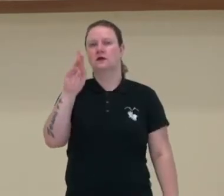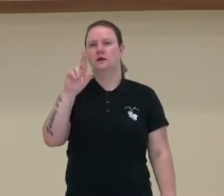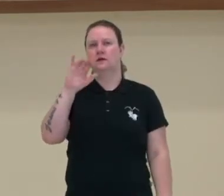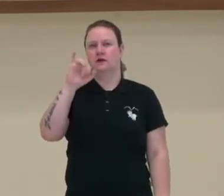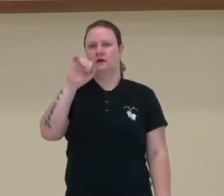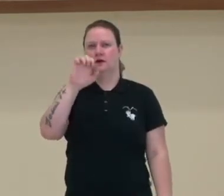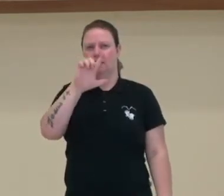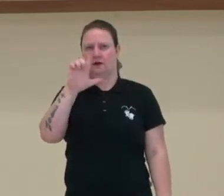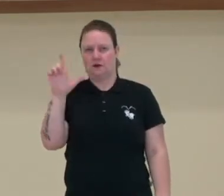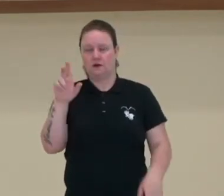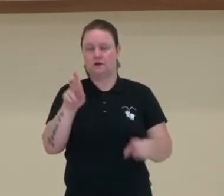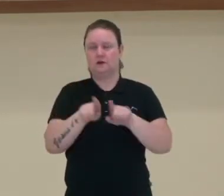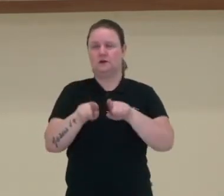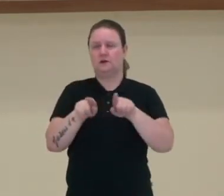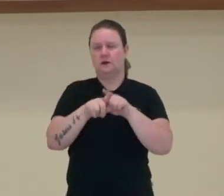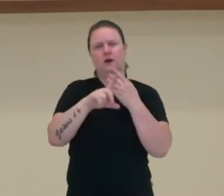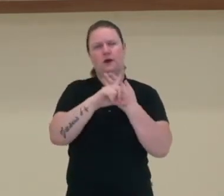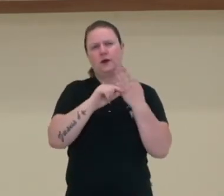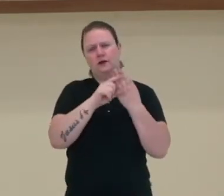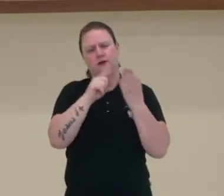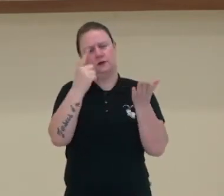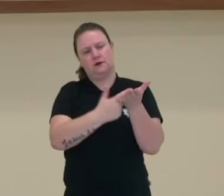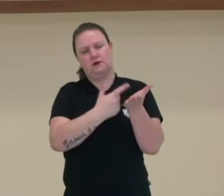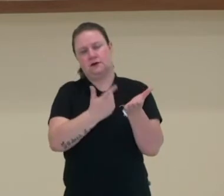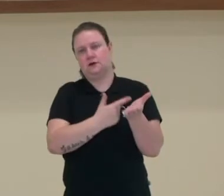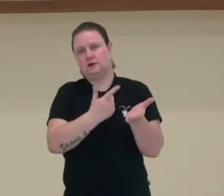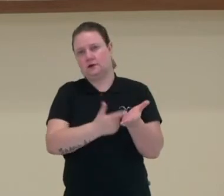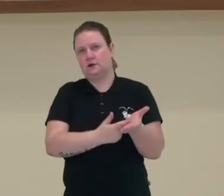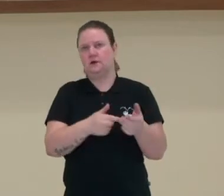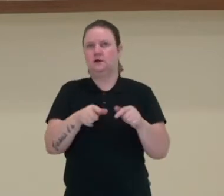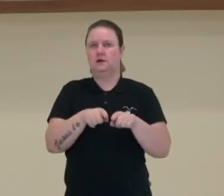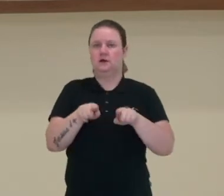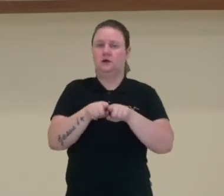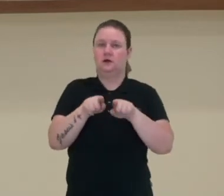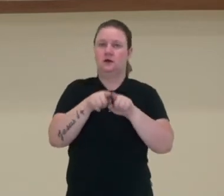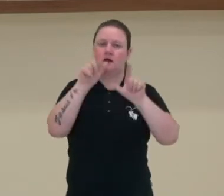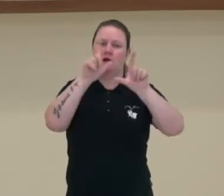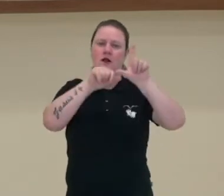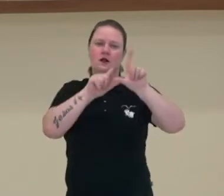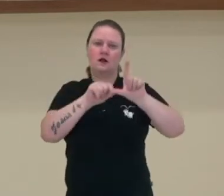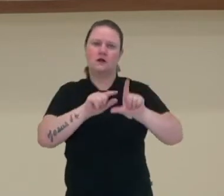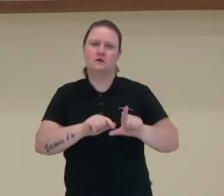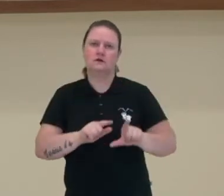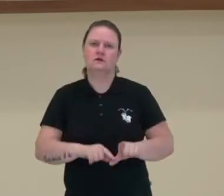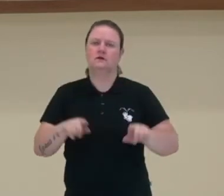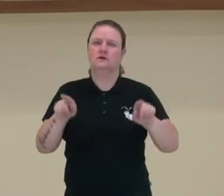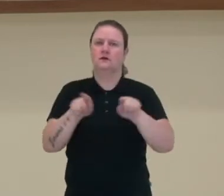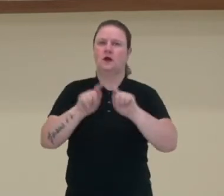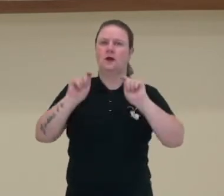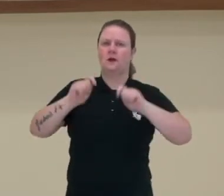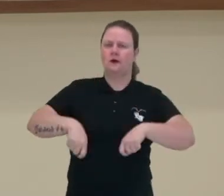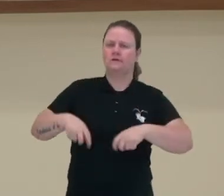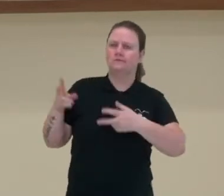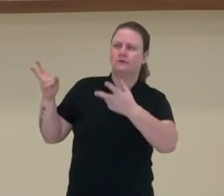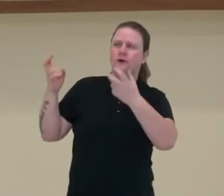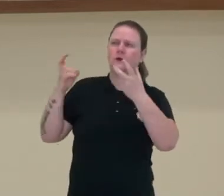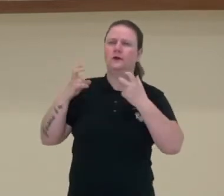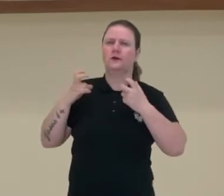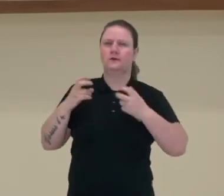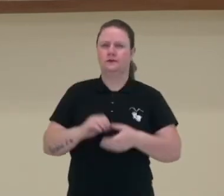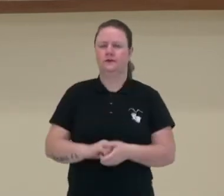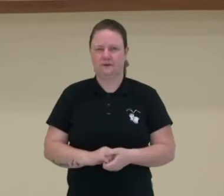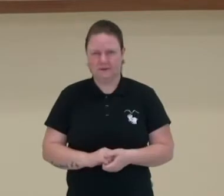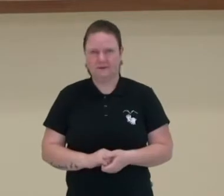brasileiro, também é autor de alguns livros, então as letras dele sempre tem alguma coisa que a gente pode vir a analisar.